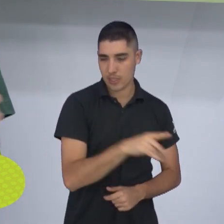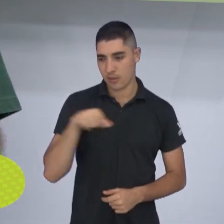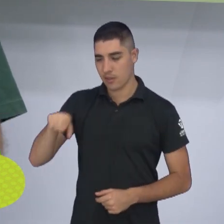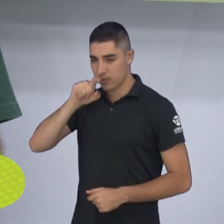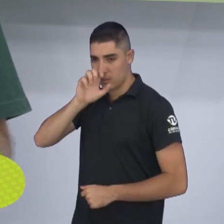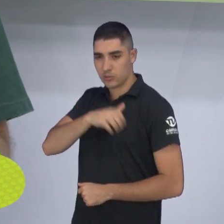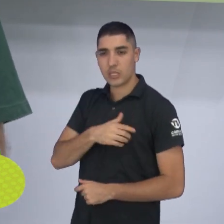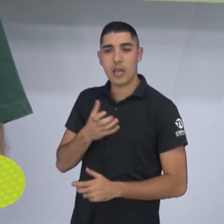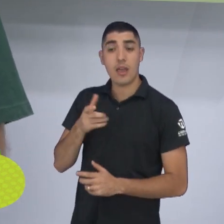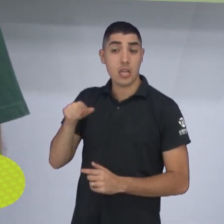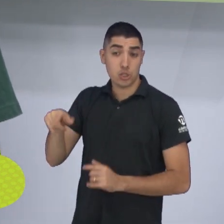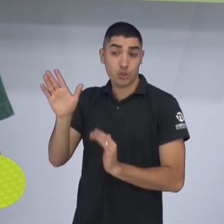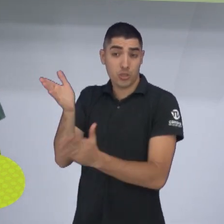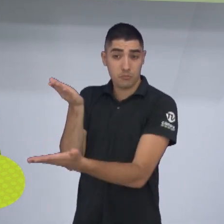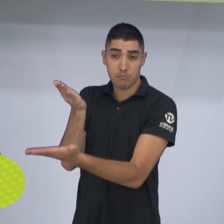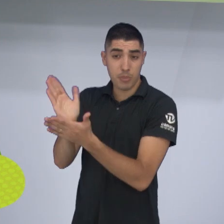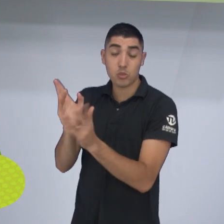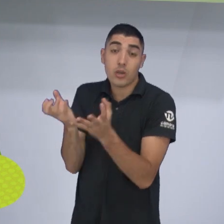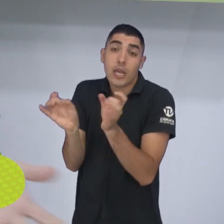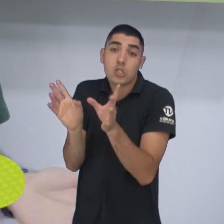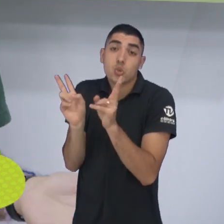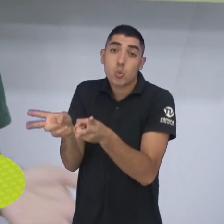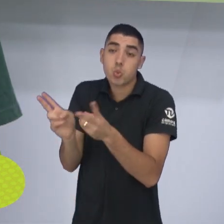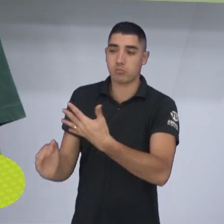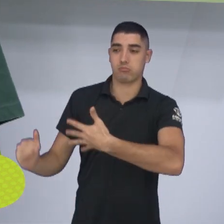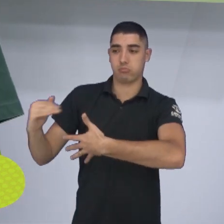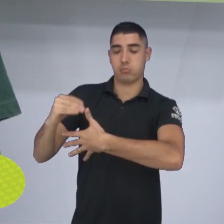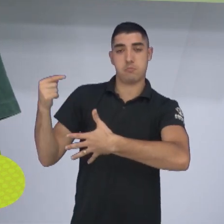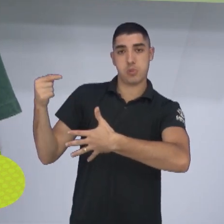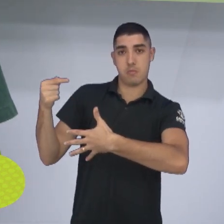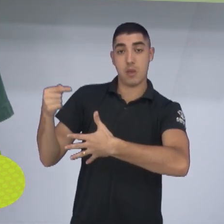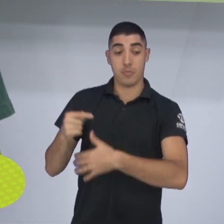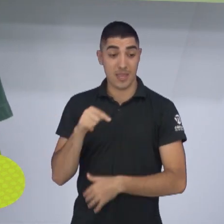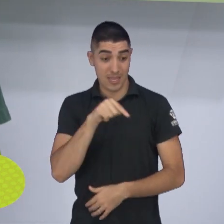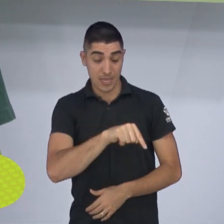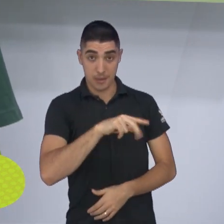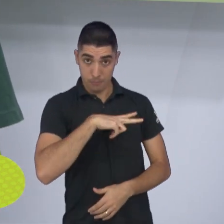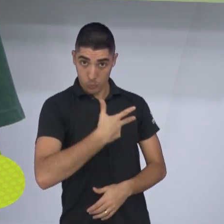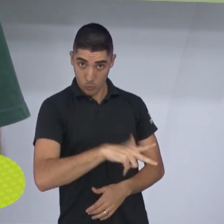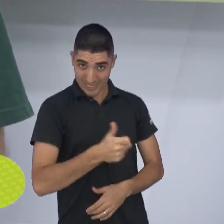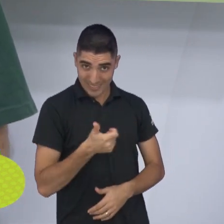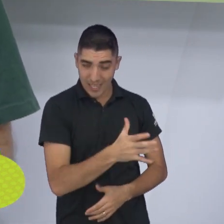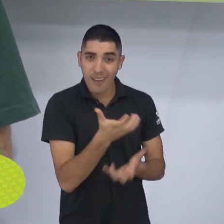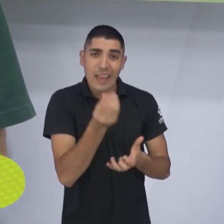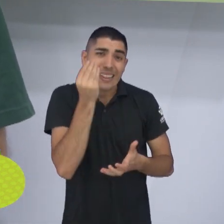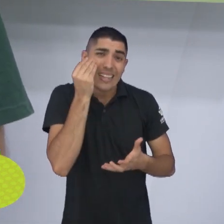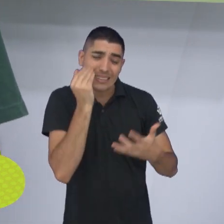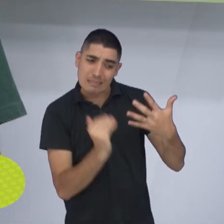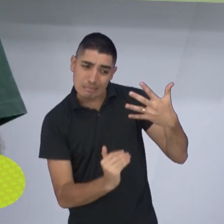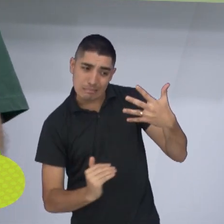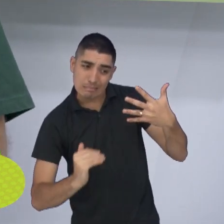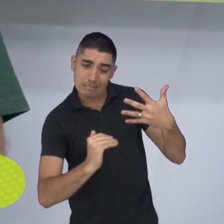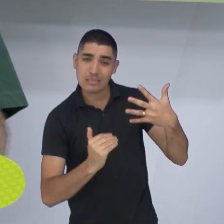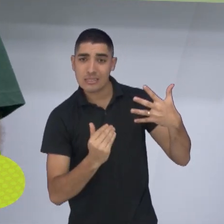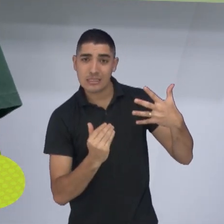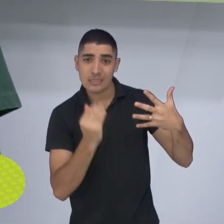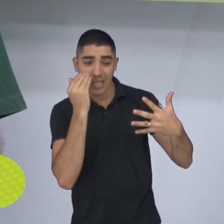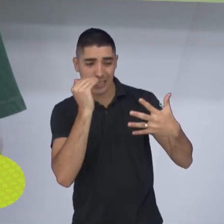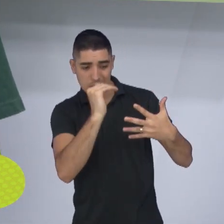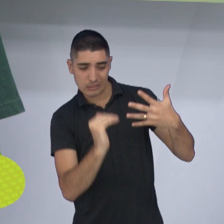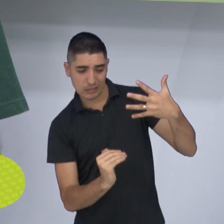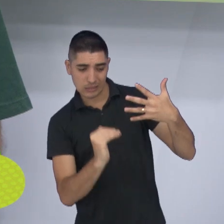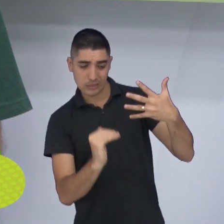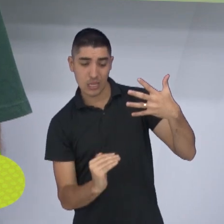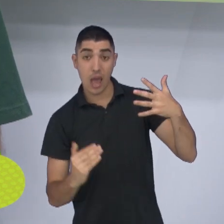só administrar a liderança no campeonato, e a Portuguesa Santista querendo uma vaga, né? Já que não está garantida, está brigando ali,